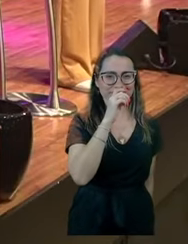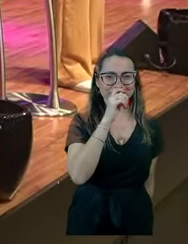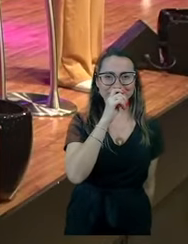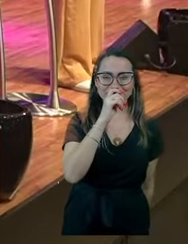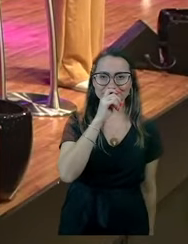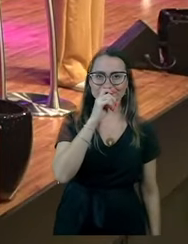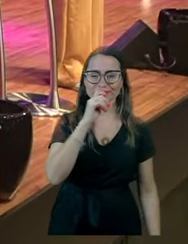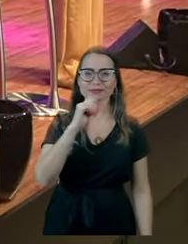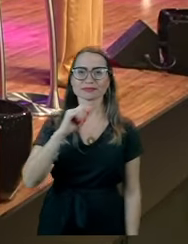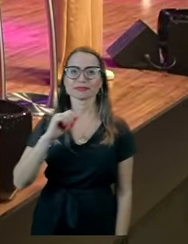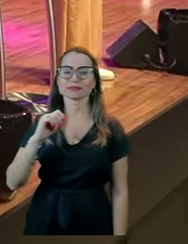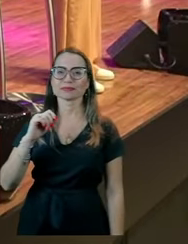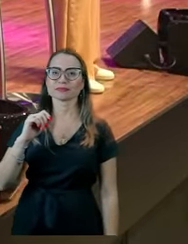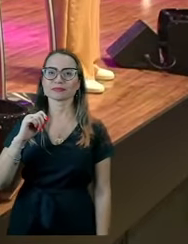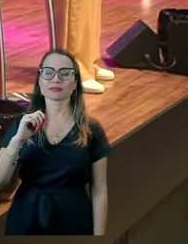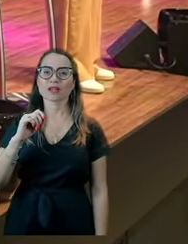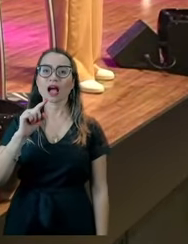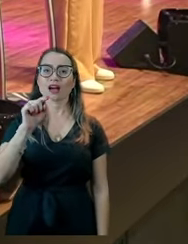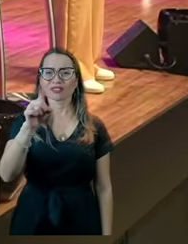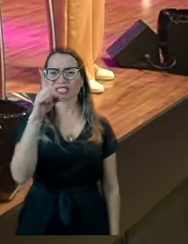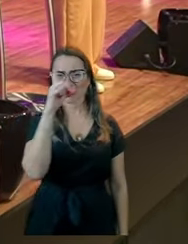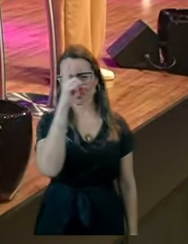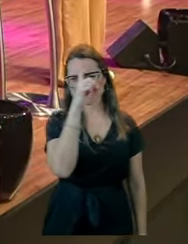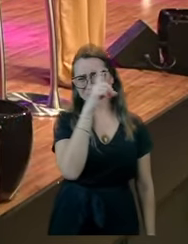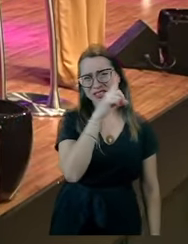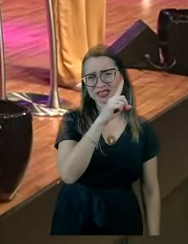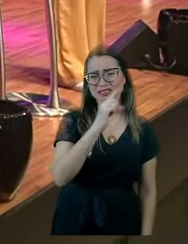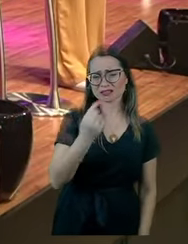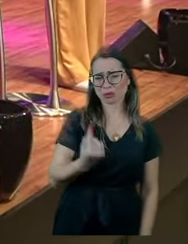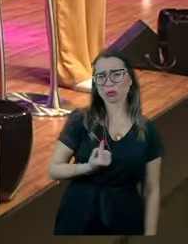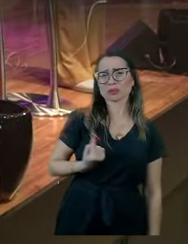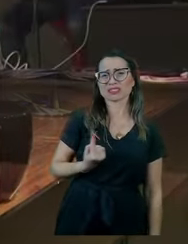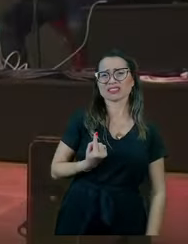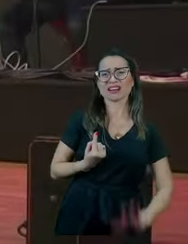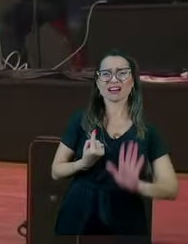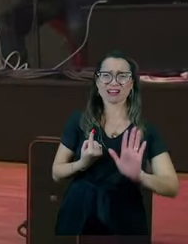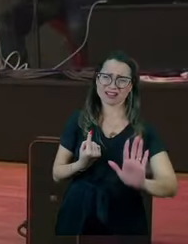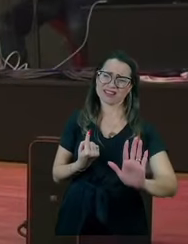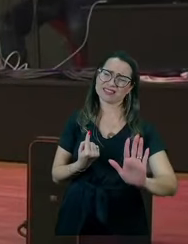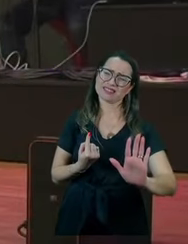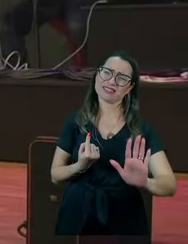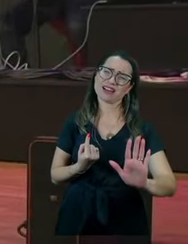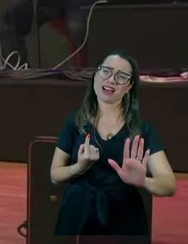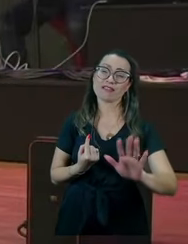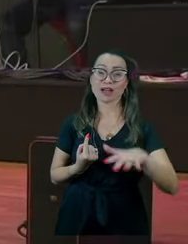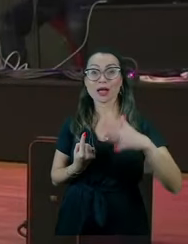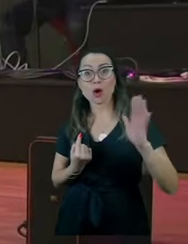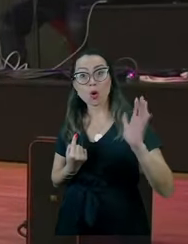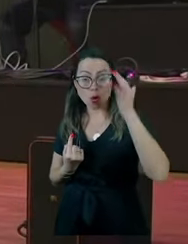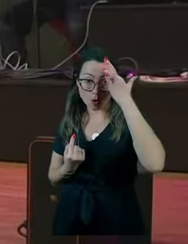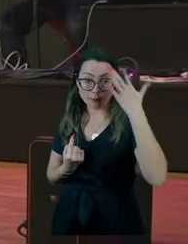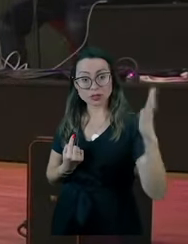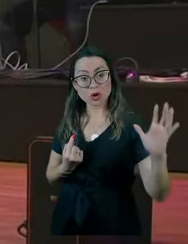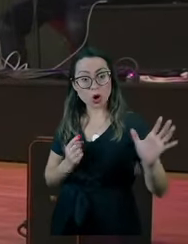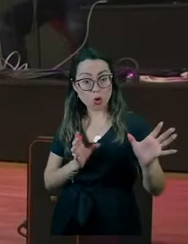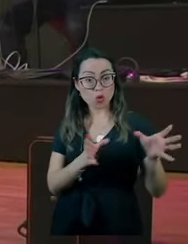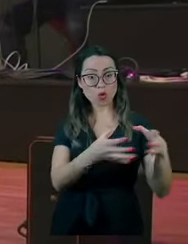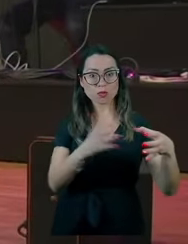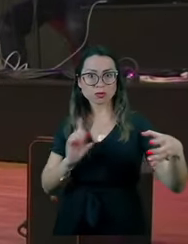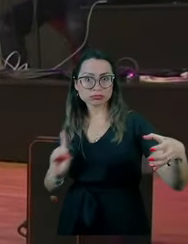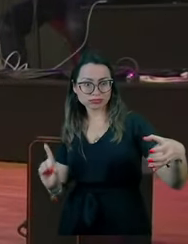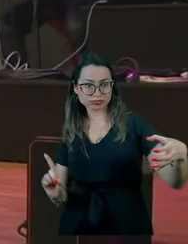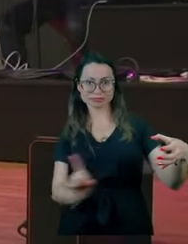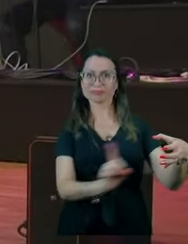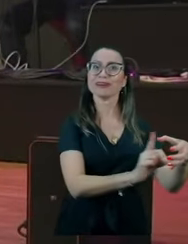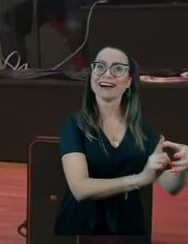dificuldade, por favor, sai desse lugar de isolamento. Dá uma chegadinha aqui. Dá uma chegadinha, não vai ter problema, ninguém vai morder,